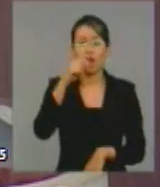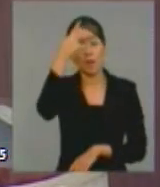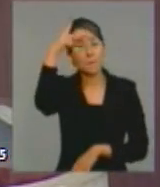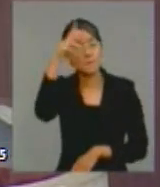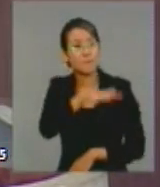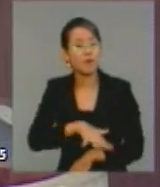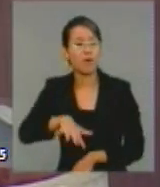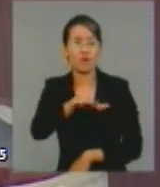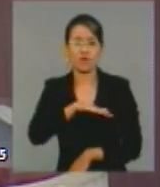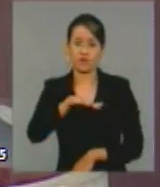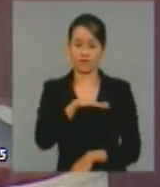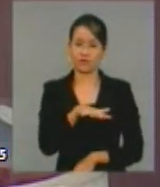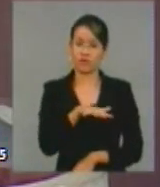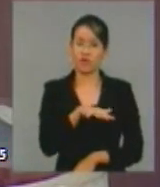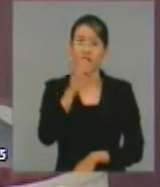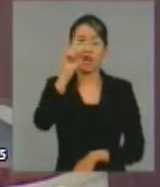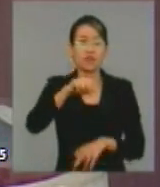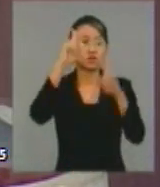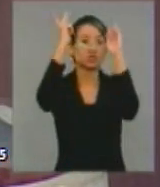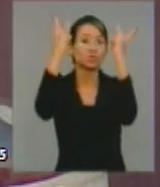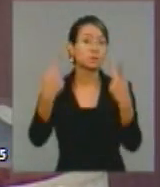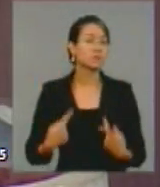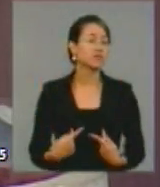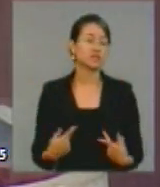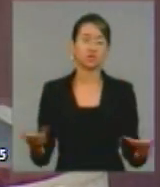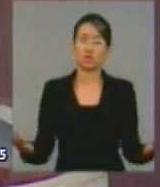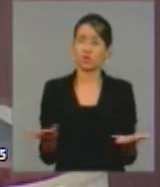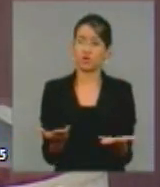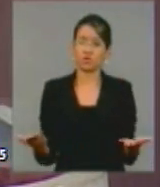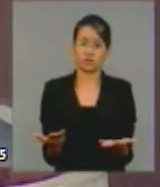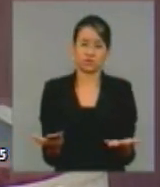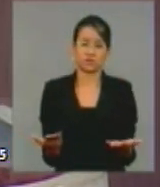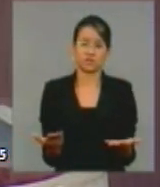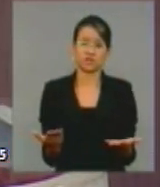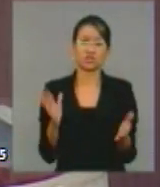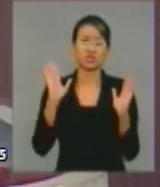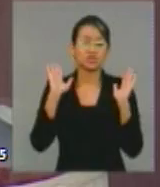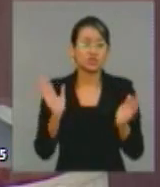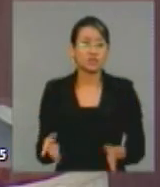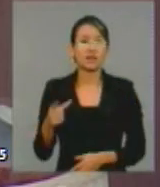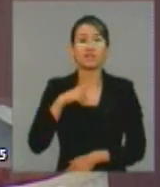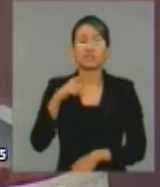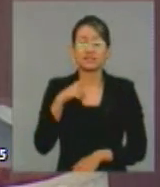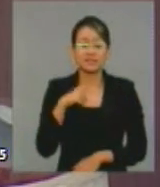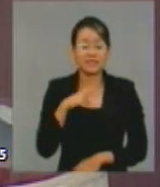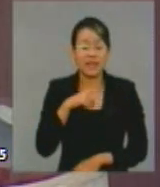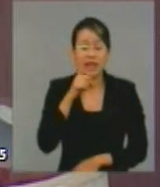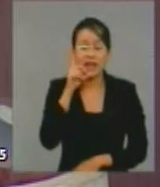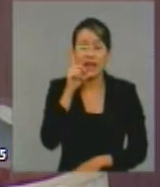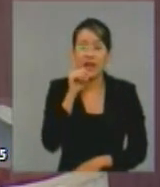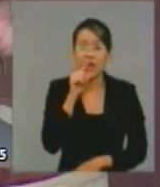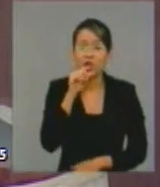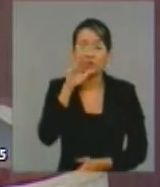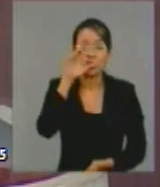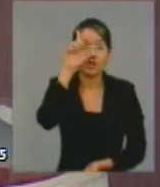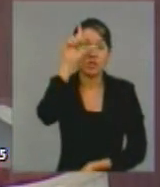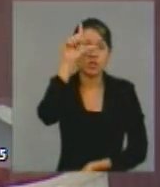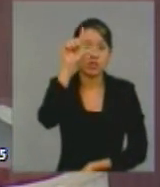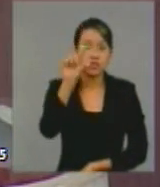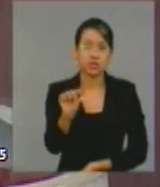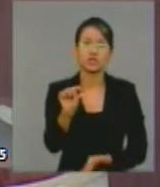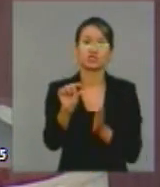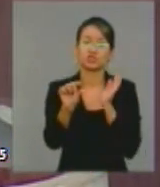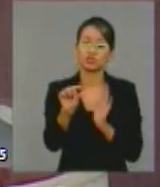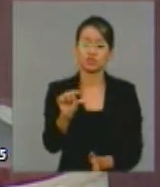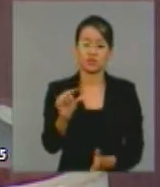povo, da gente, dos seres humanos que hoje já estão tendo racionamento, mesmo que não decretado. Esse é um